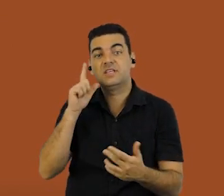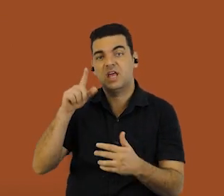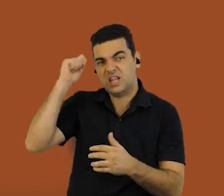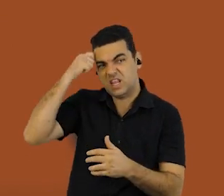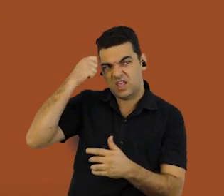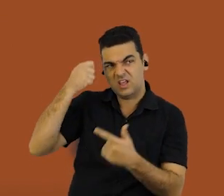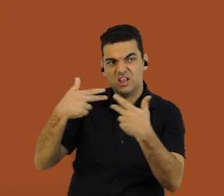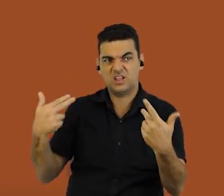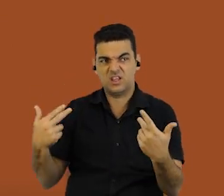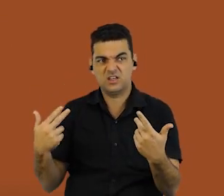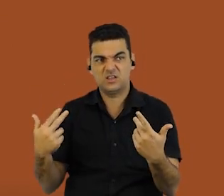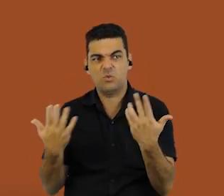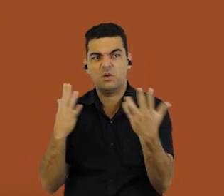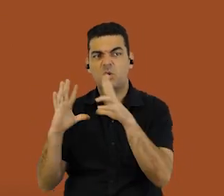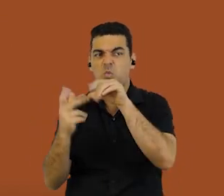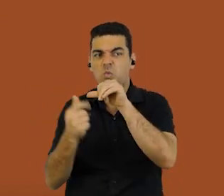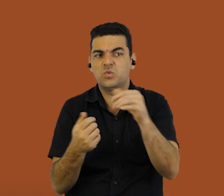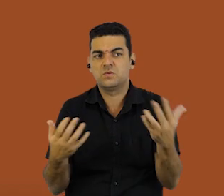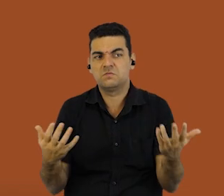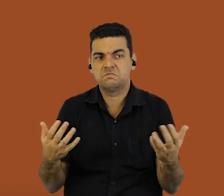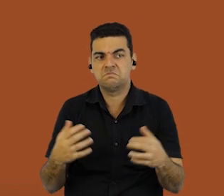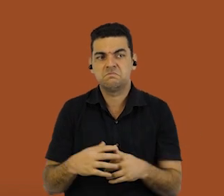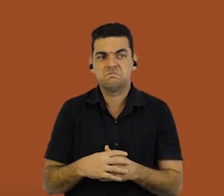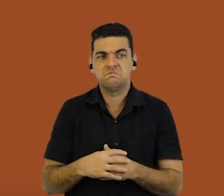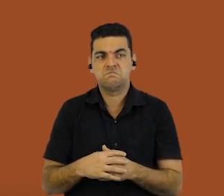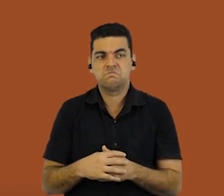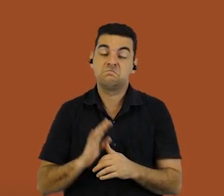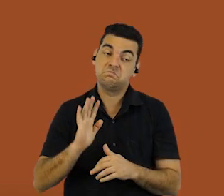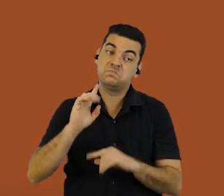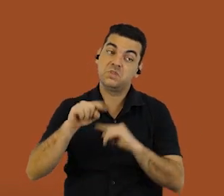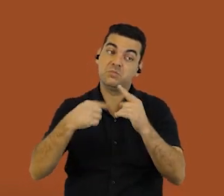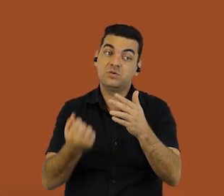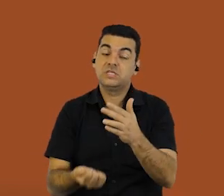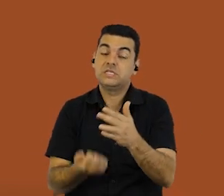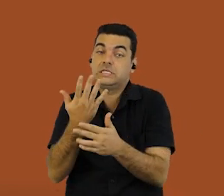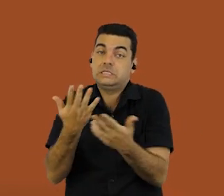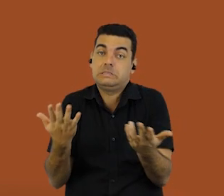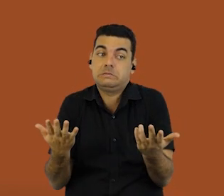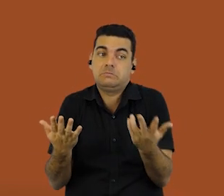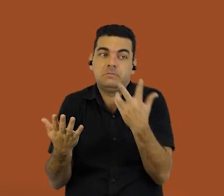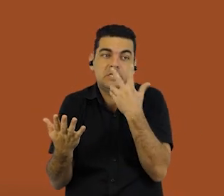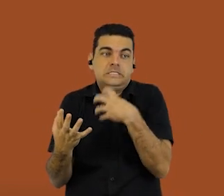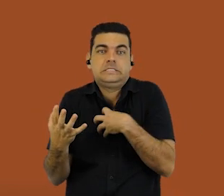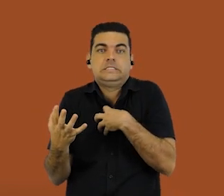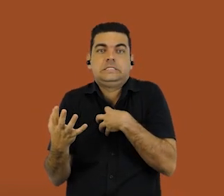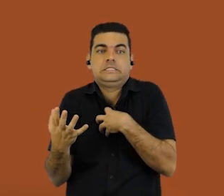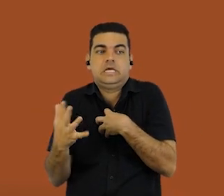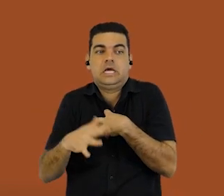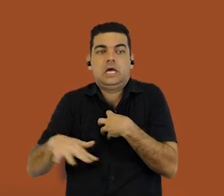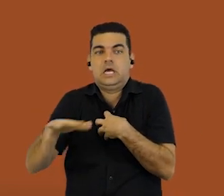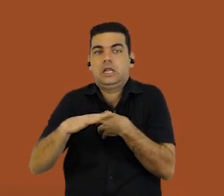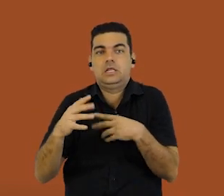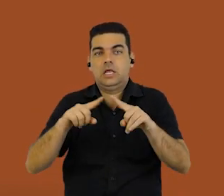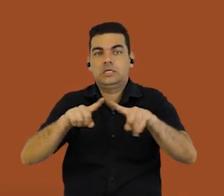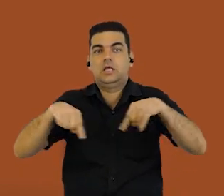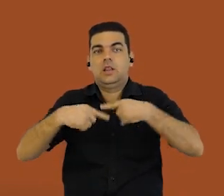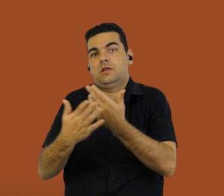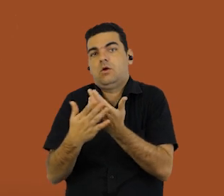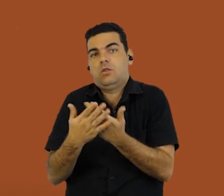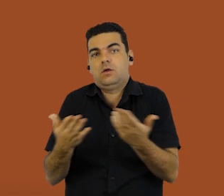de negros no mundo, né? E criam o apartheid, às vezes, dentro de sala de aula.